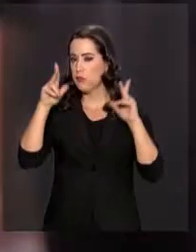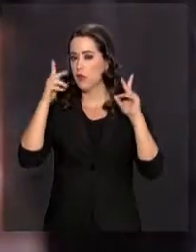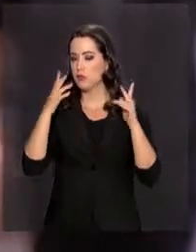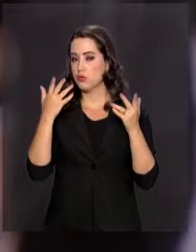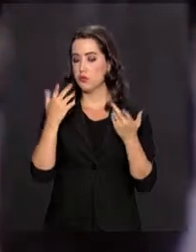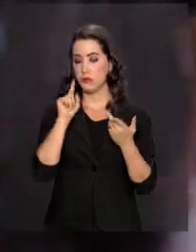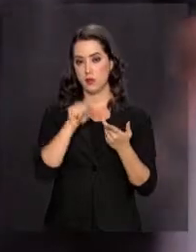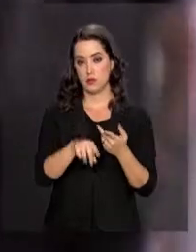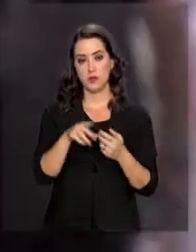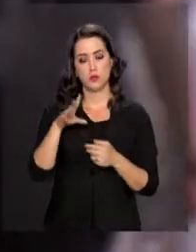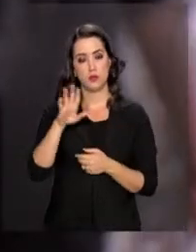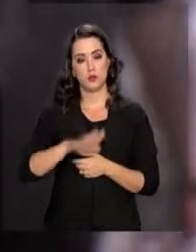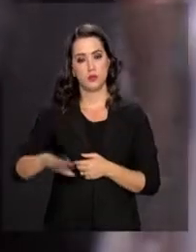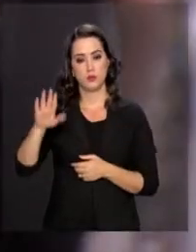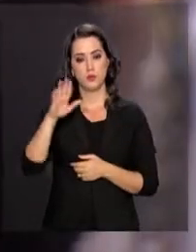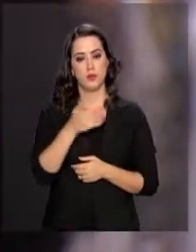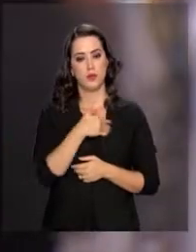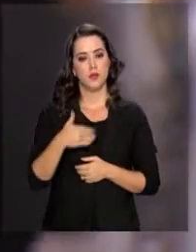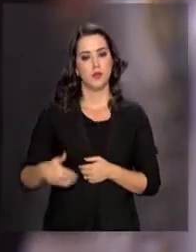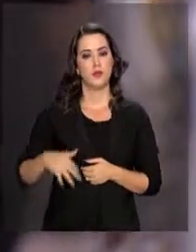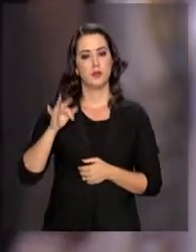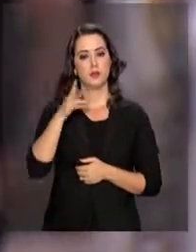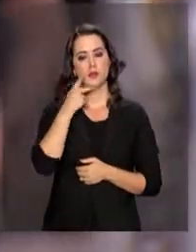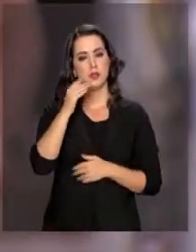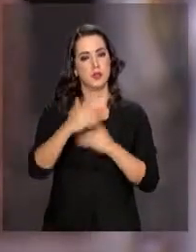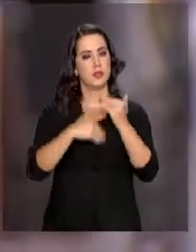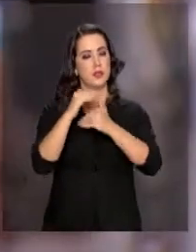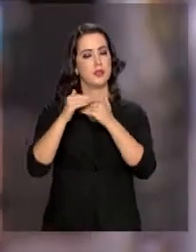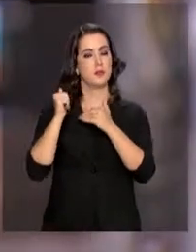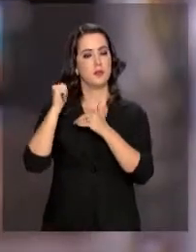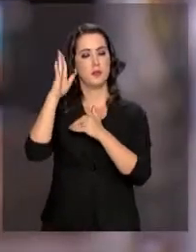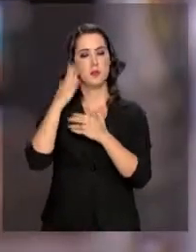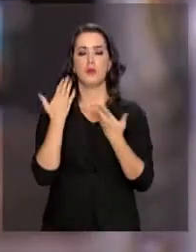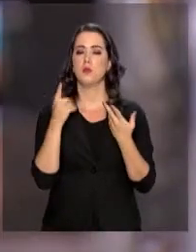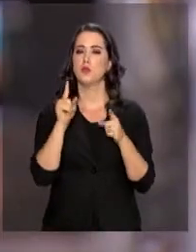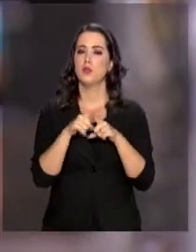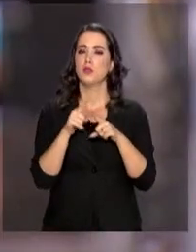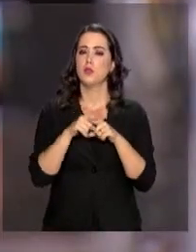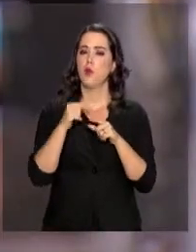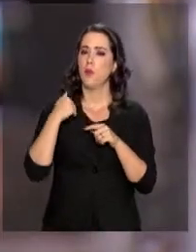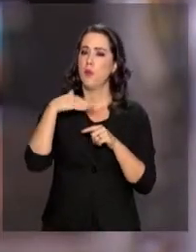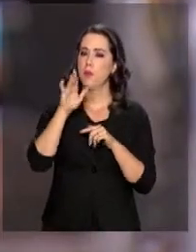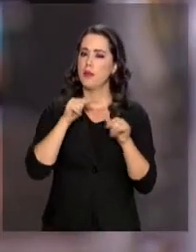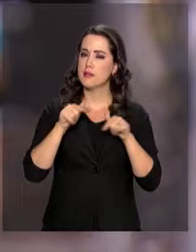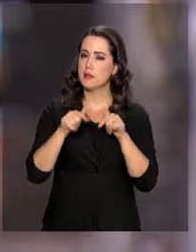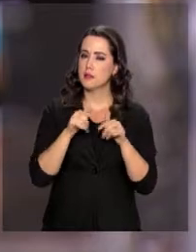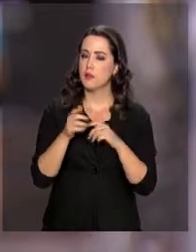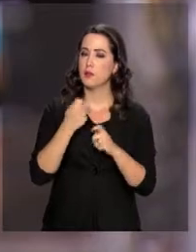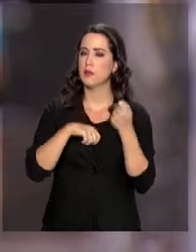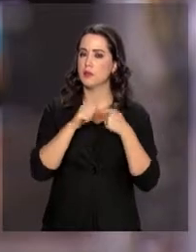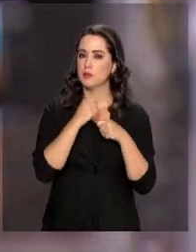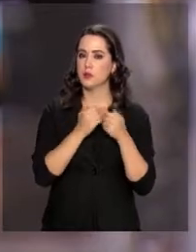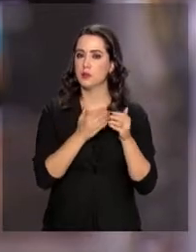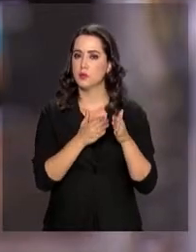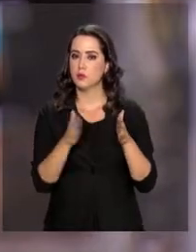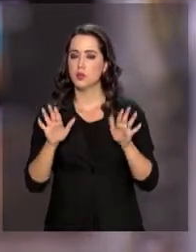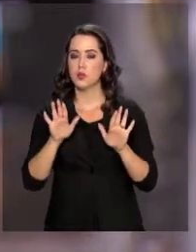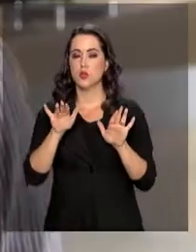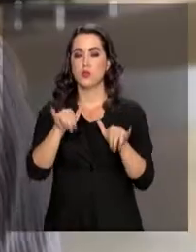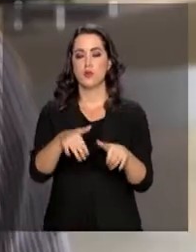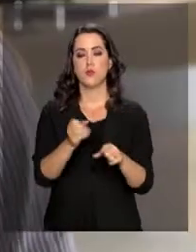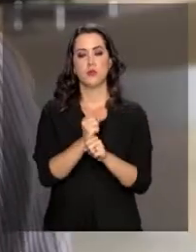número que segundo o governo federal deve crescer ainda mais com o aumento das atividades econômicas durante o fim de